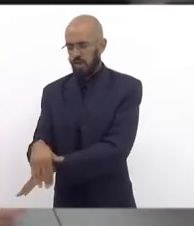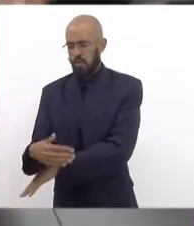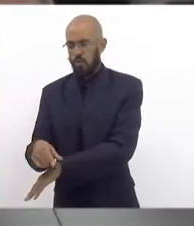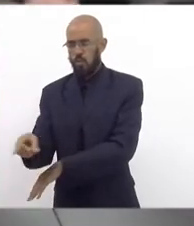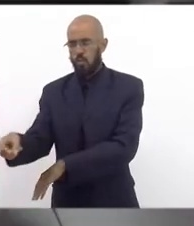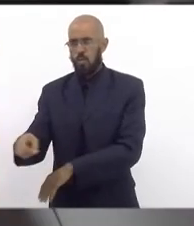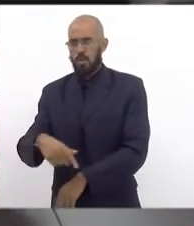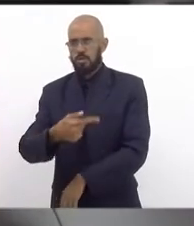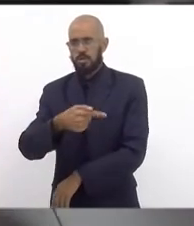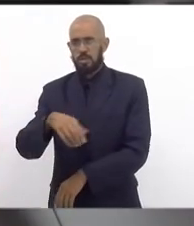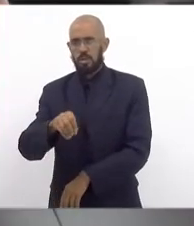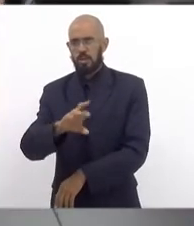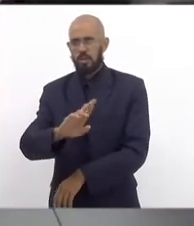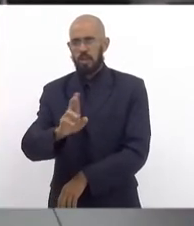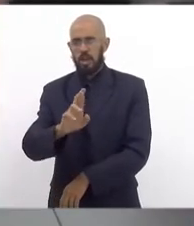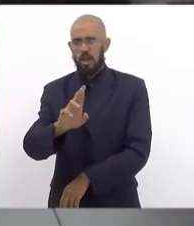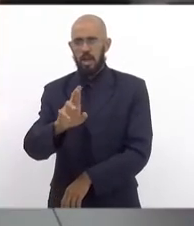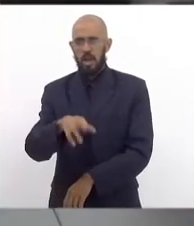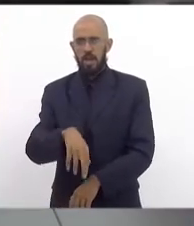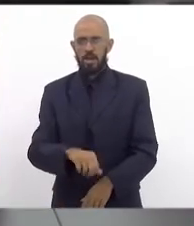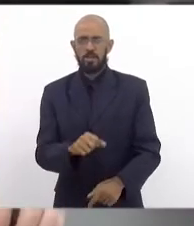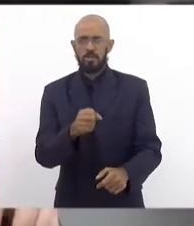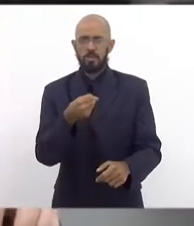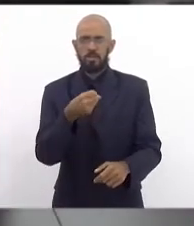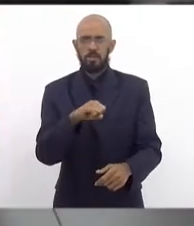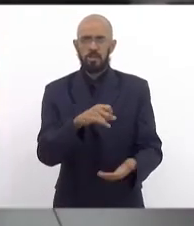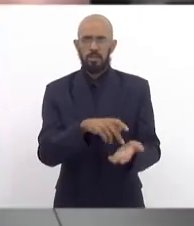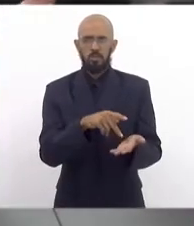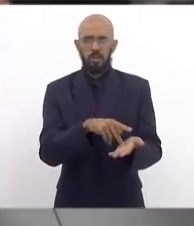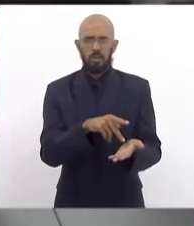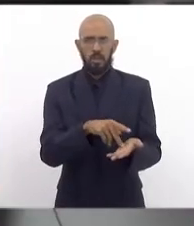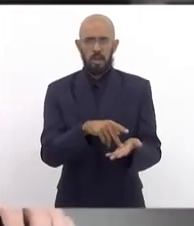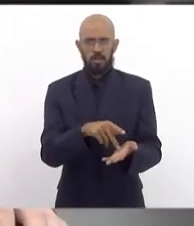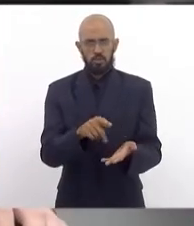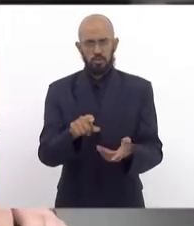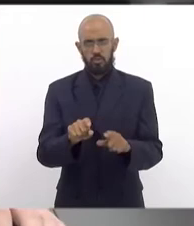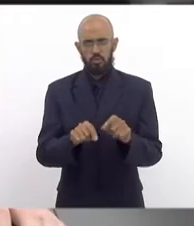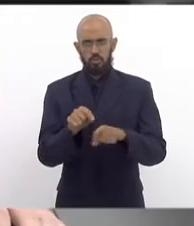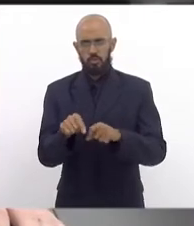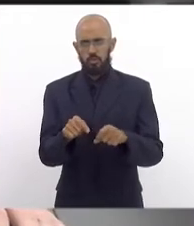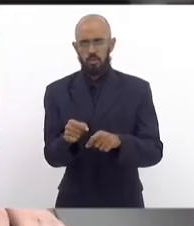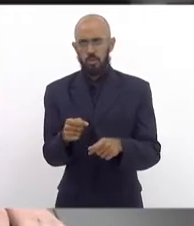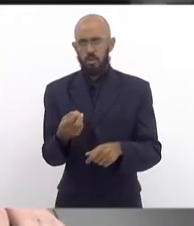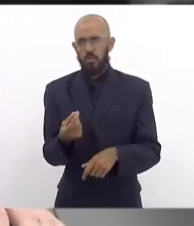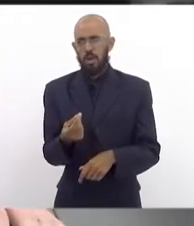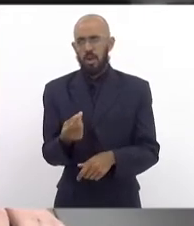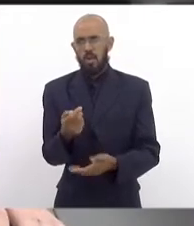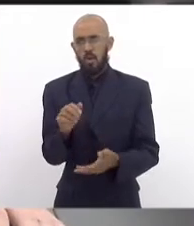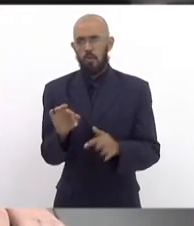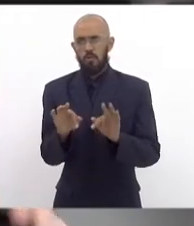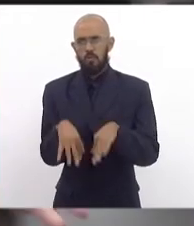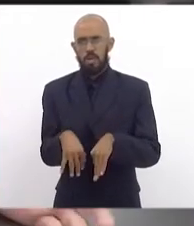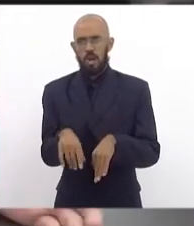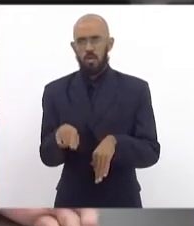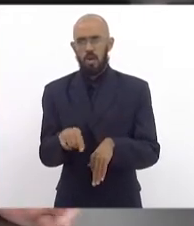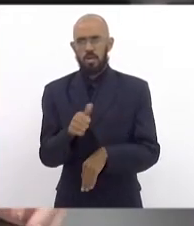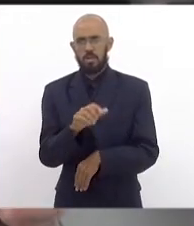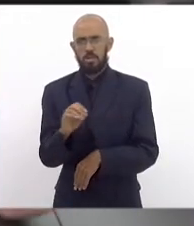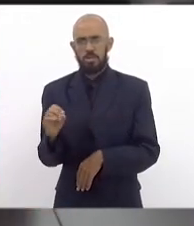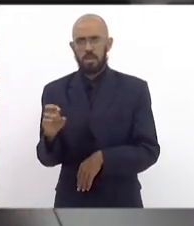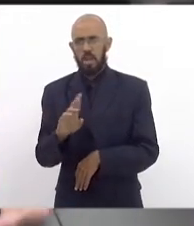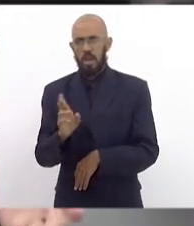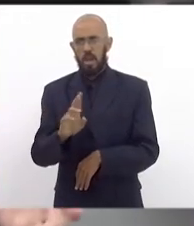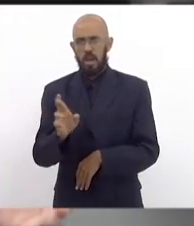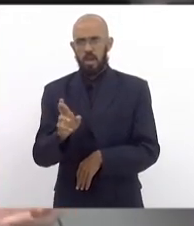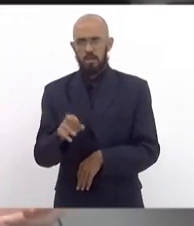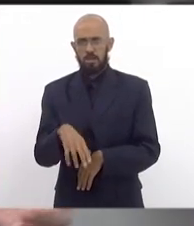econômico a r$ 70 quando a venda do varejo a venda o preço de consumo Afinal seria sem reais então a gente tá falando